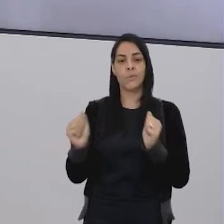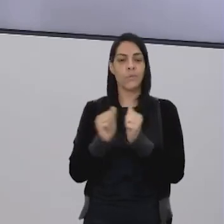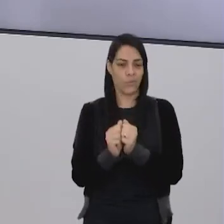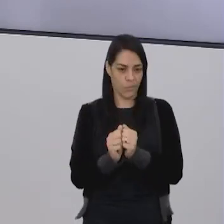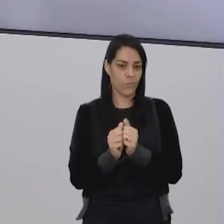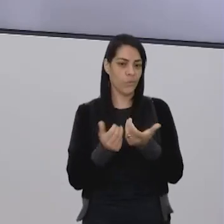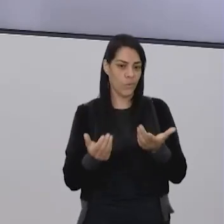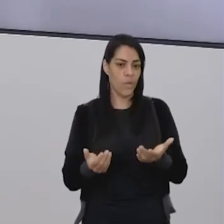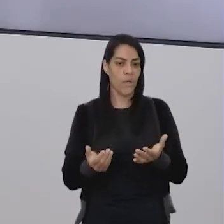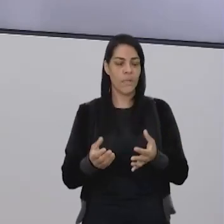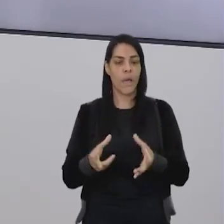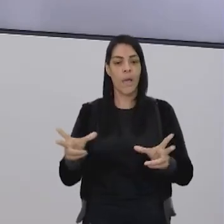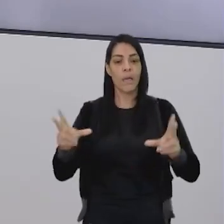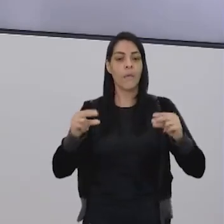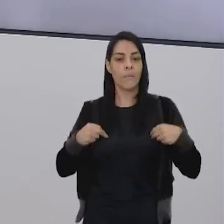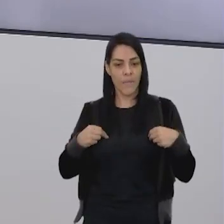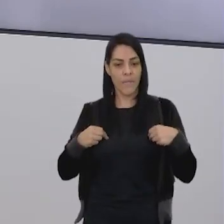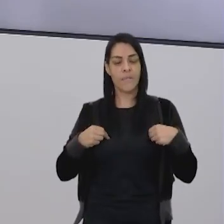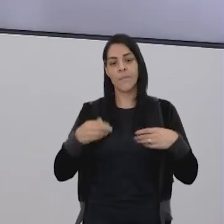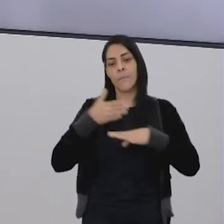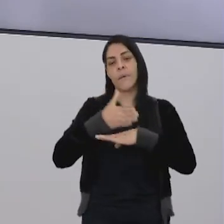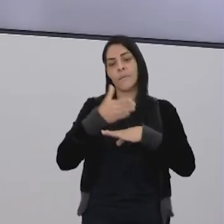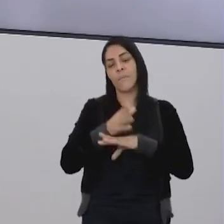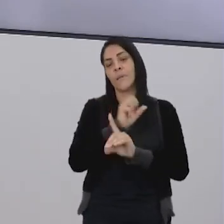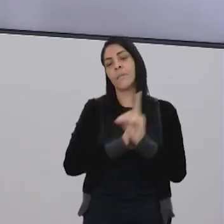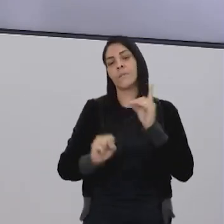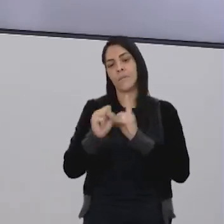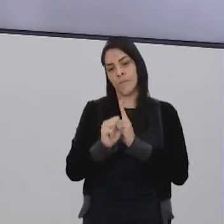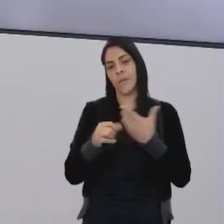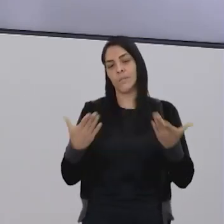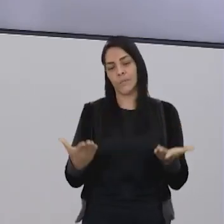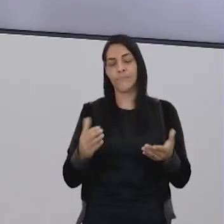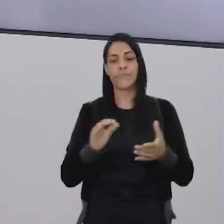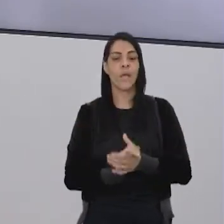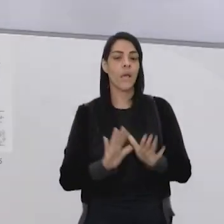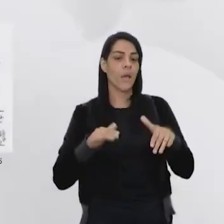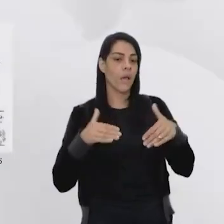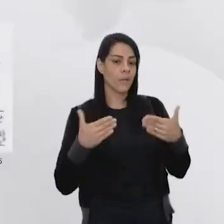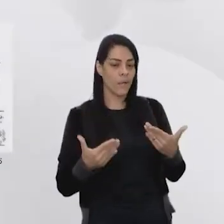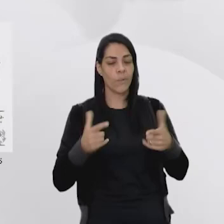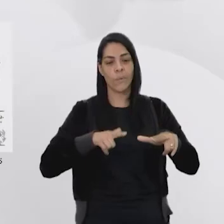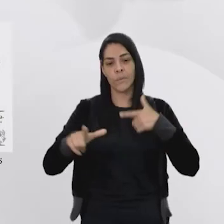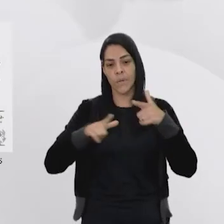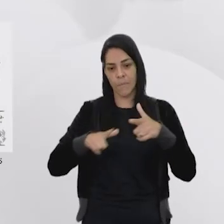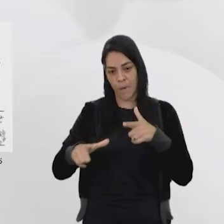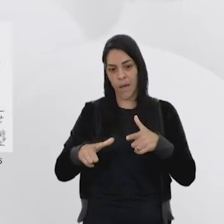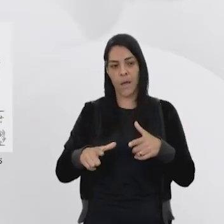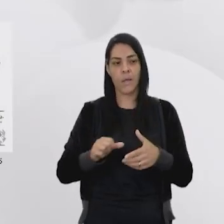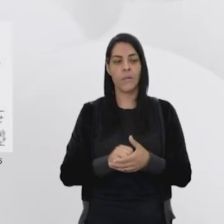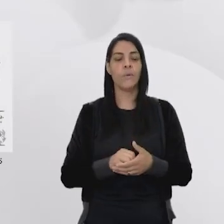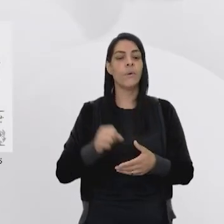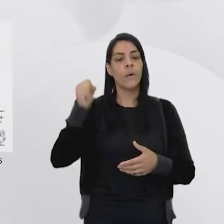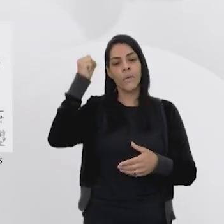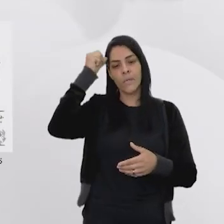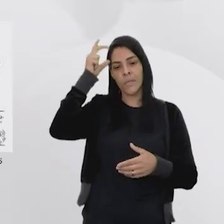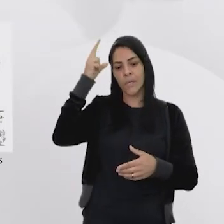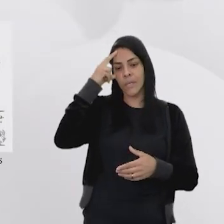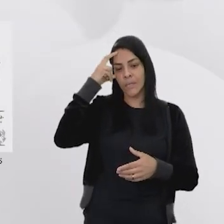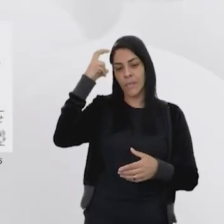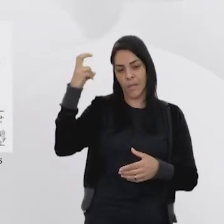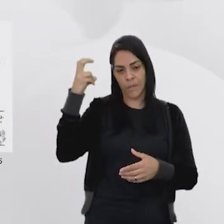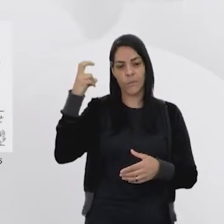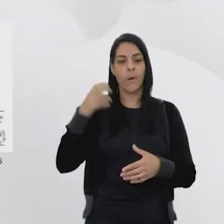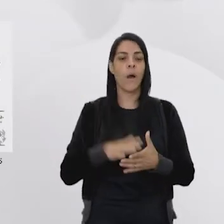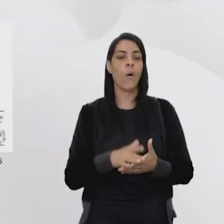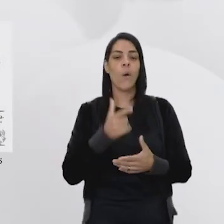considerado digno de fazer parte da sociedade. Então, o trabalho intelectual, dentro desse contexto dos